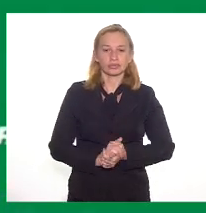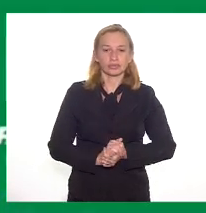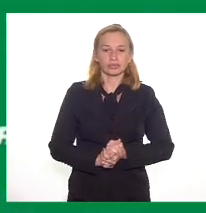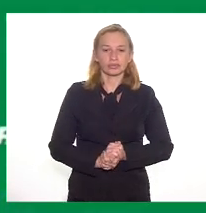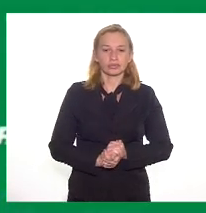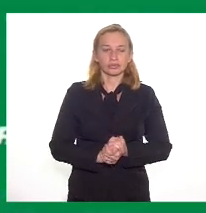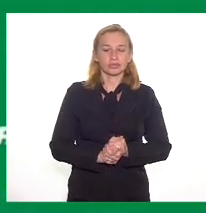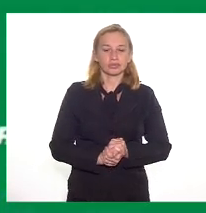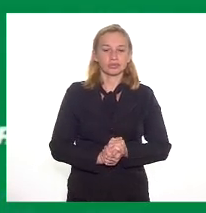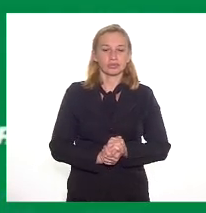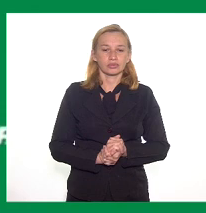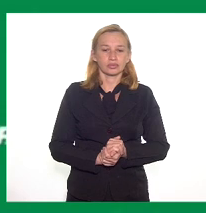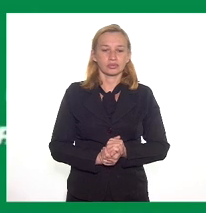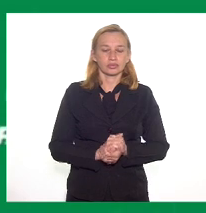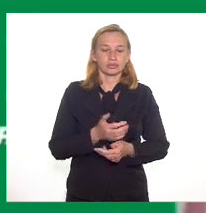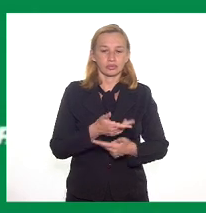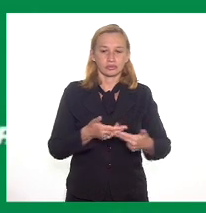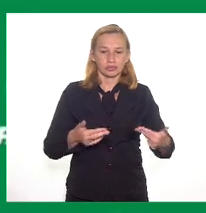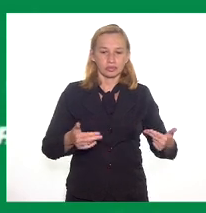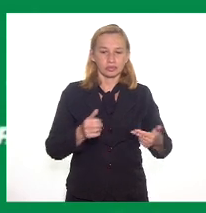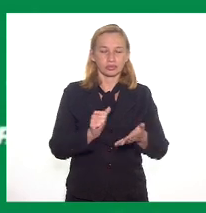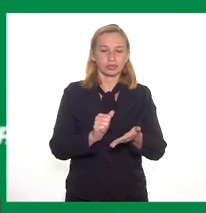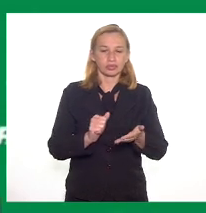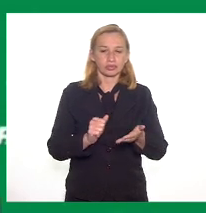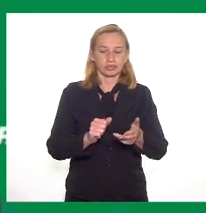realização de docagens, né, que são uma espécie de